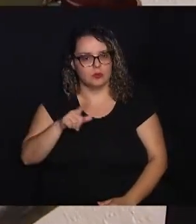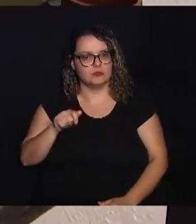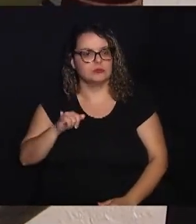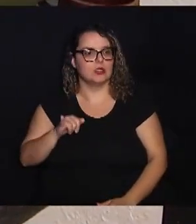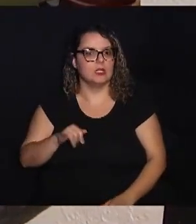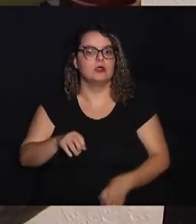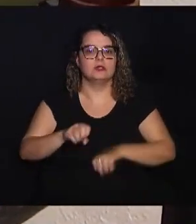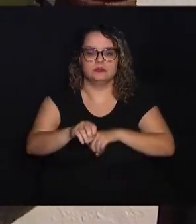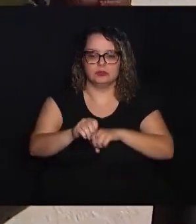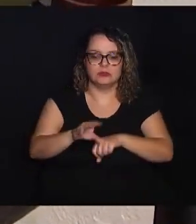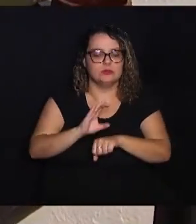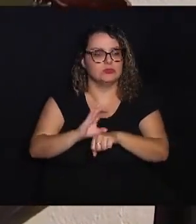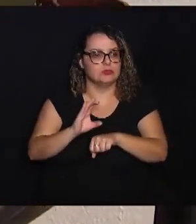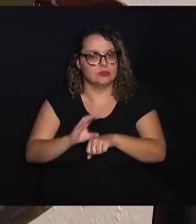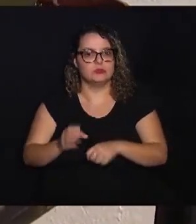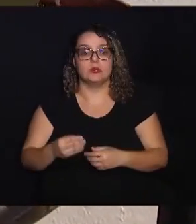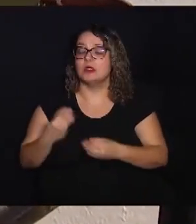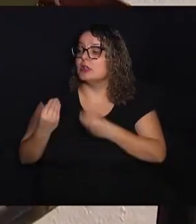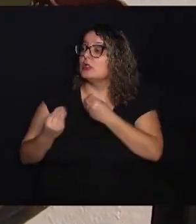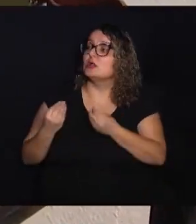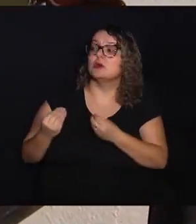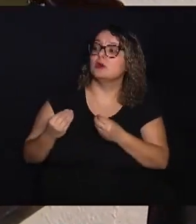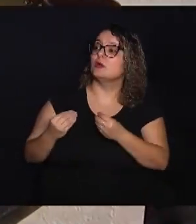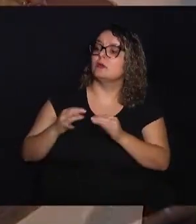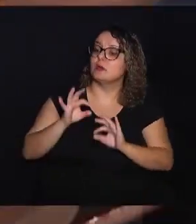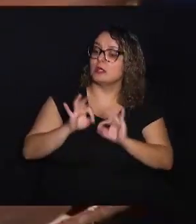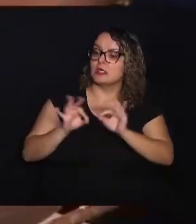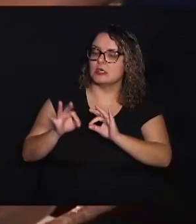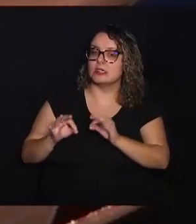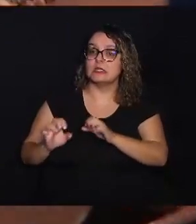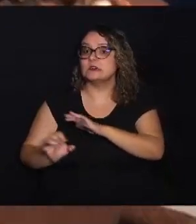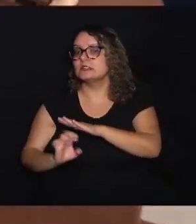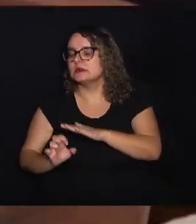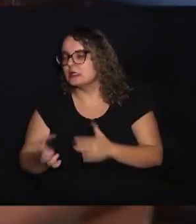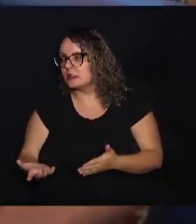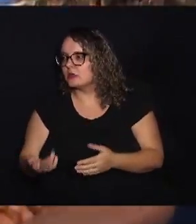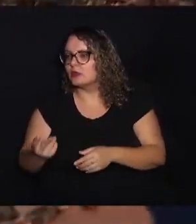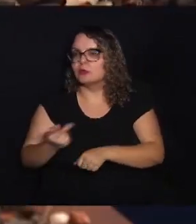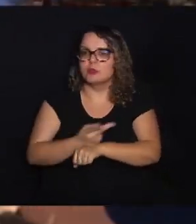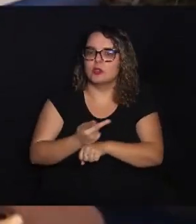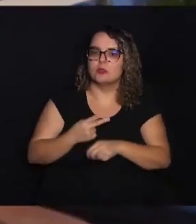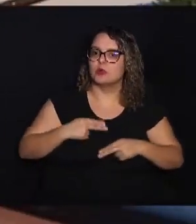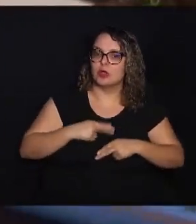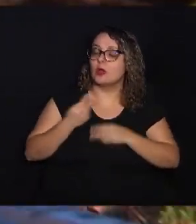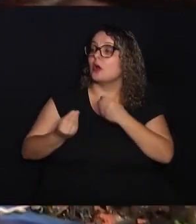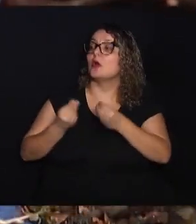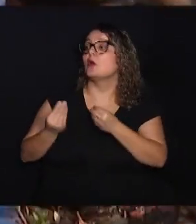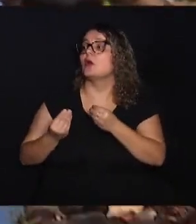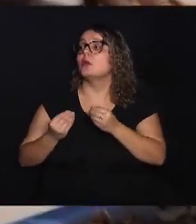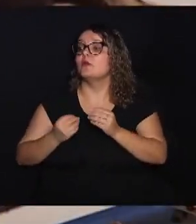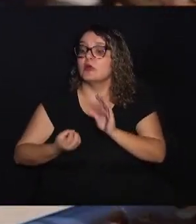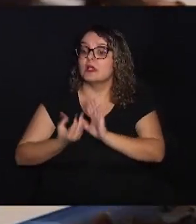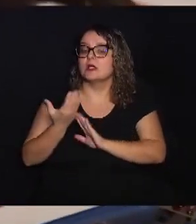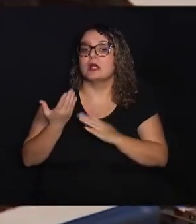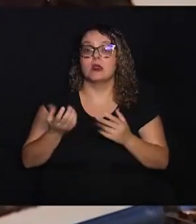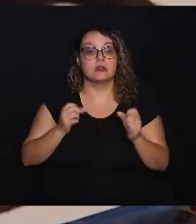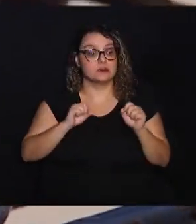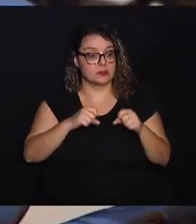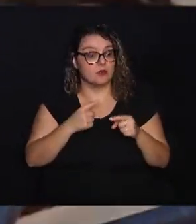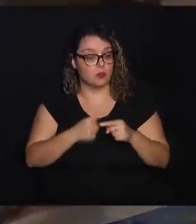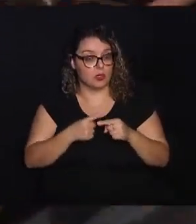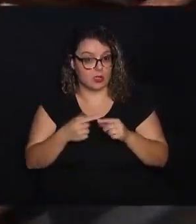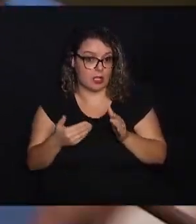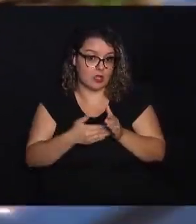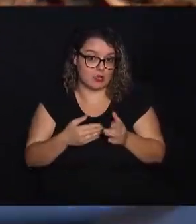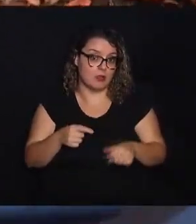cursos também. E como foi formatar esse negócio? Você falou que procurou o Sebrae, me conta como que foi formatar isso? Sim, porque até então